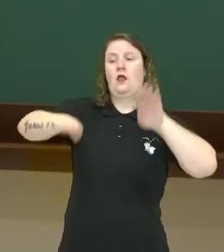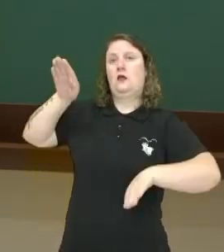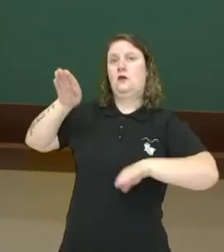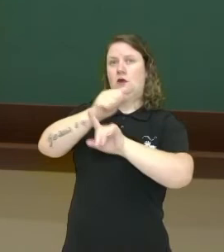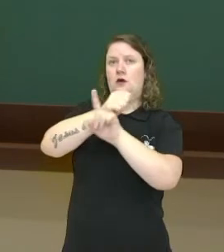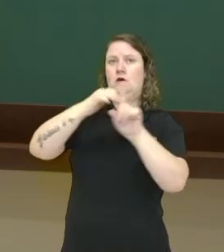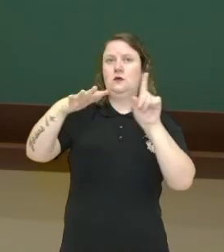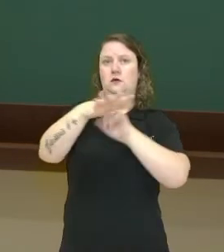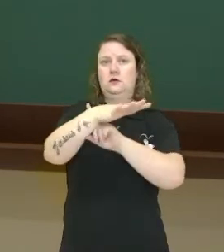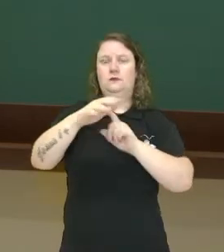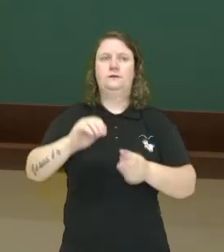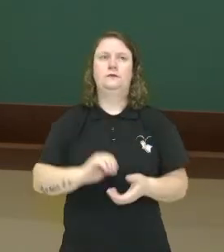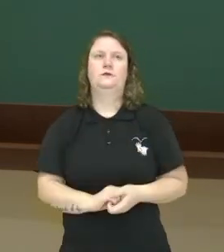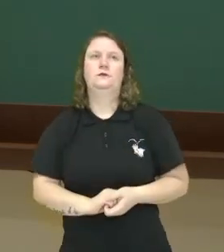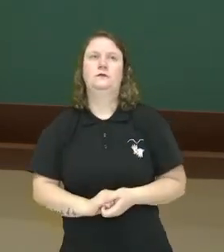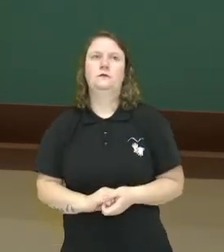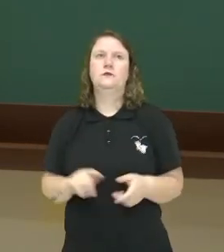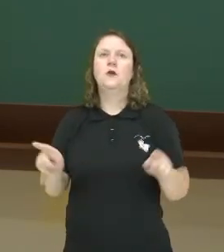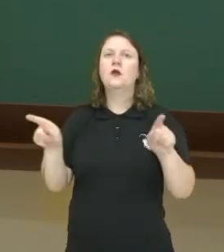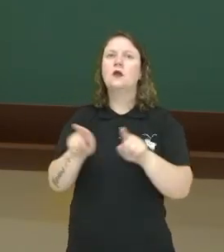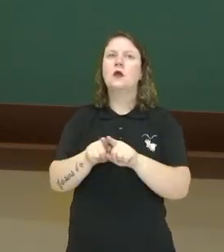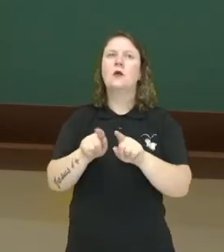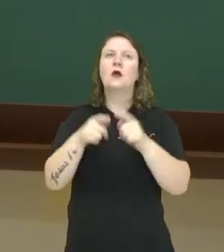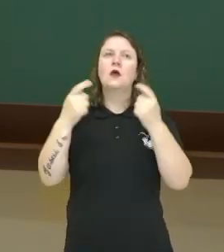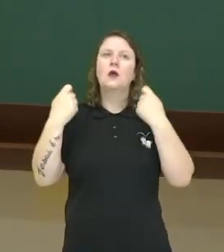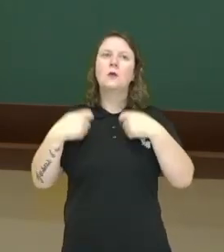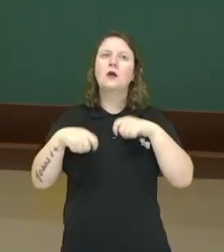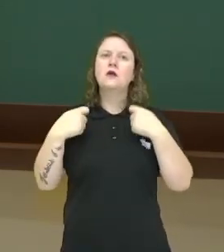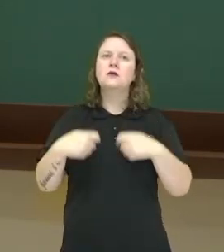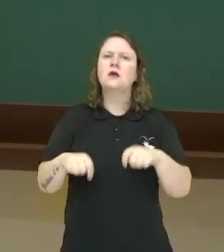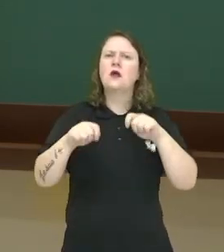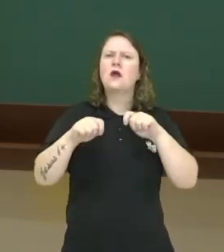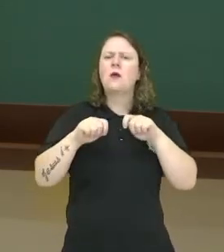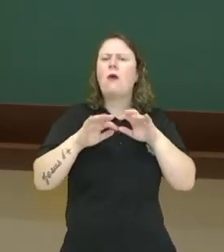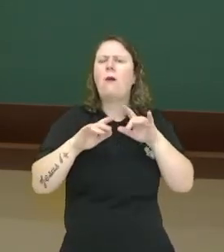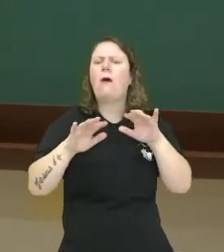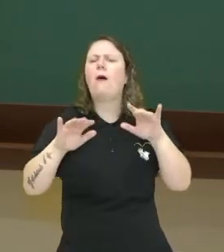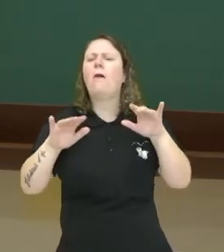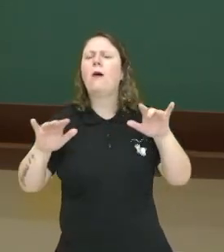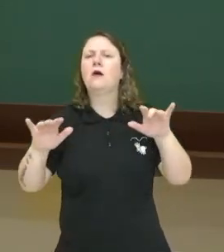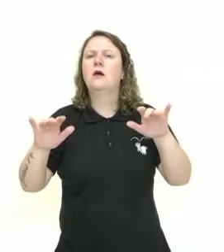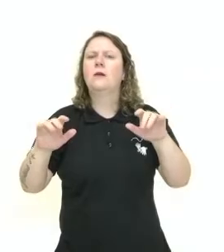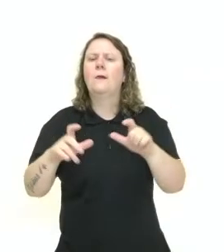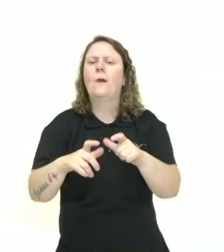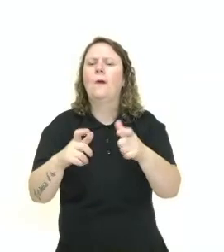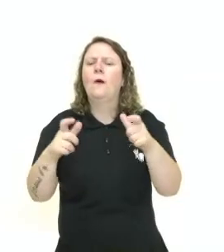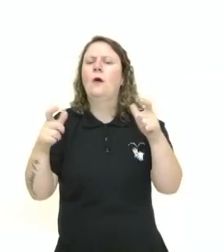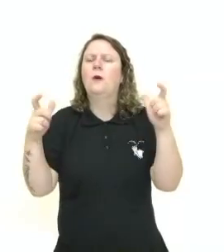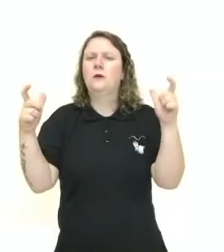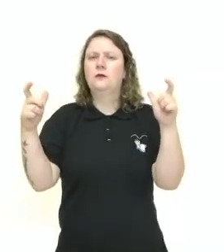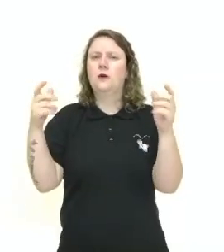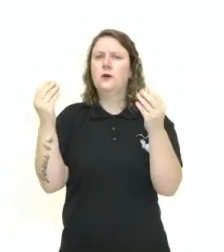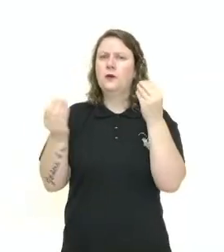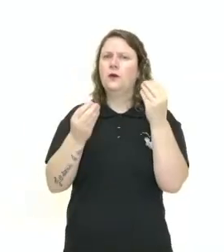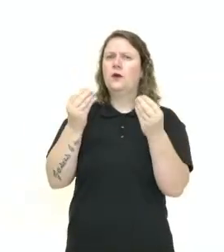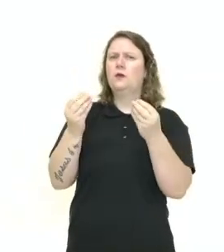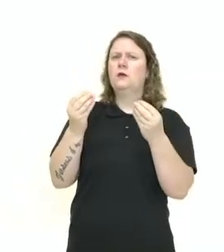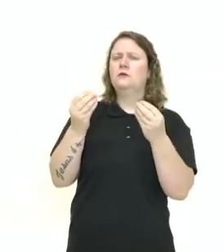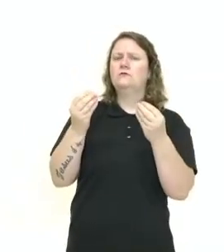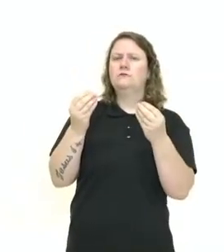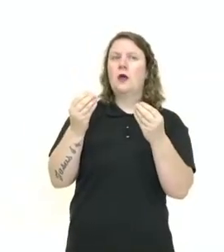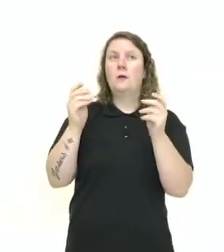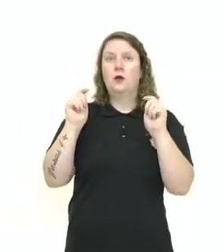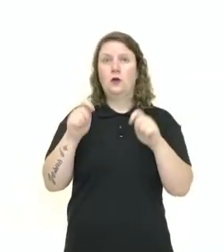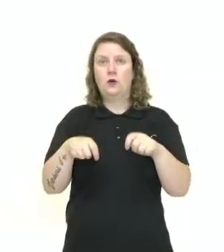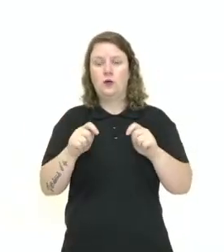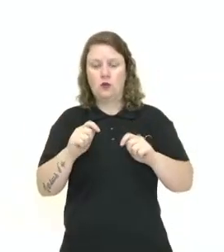nós dizemos ali que tem que distribuir para crescer. O que seria isso, né? Para continuar a manter o seu ritmo de crescimento e